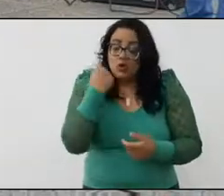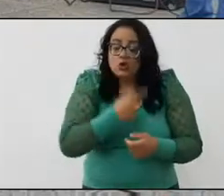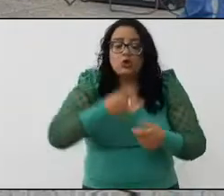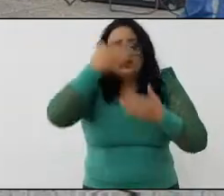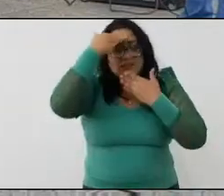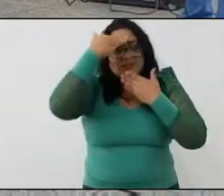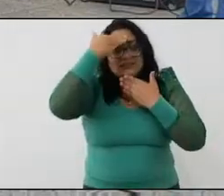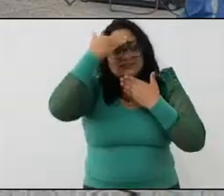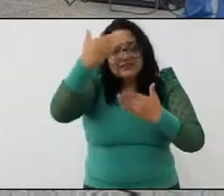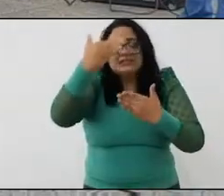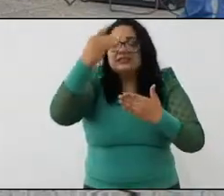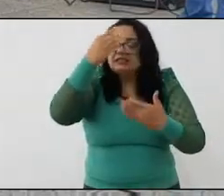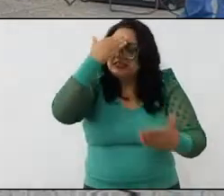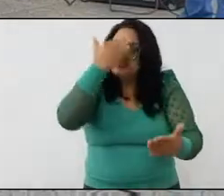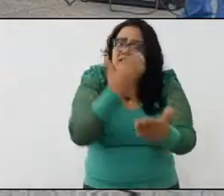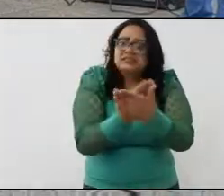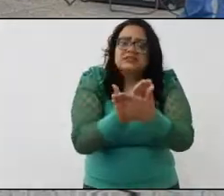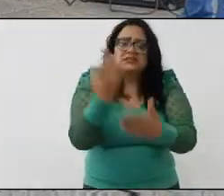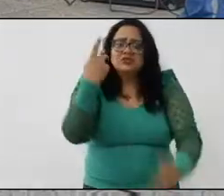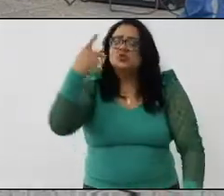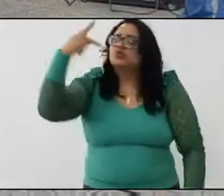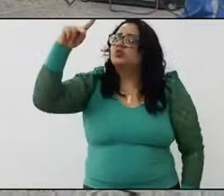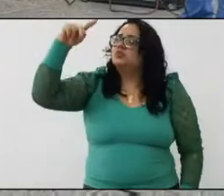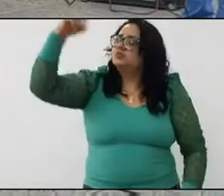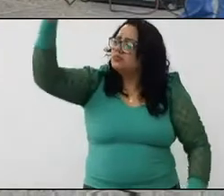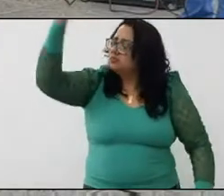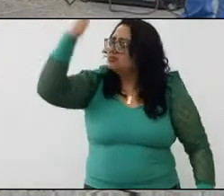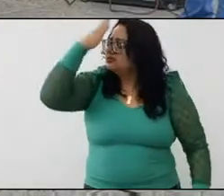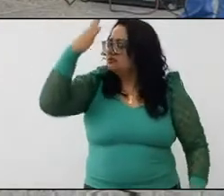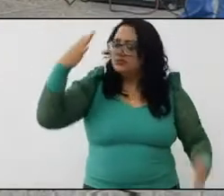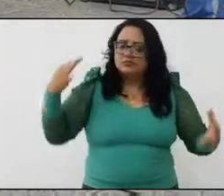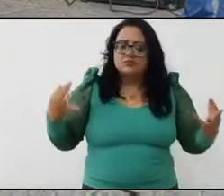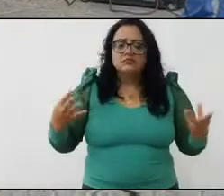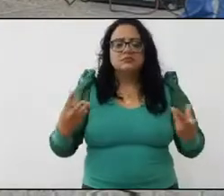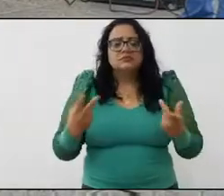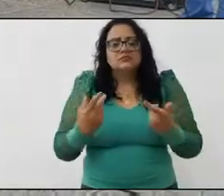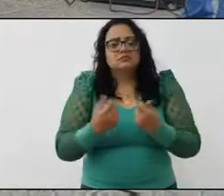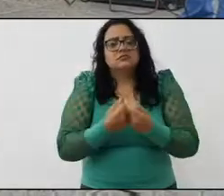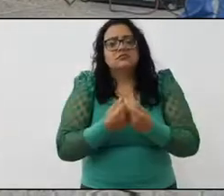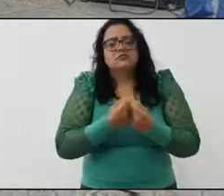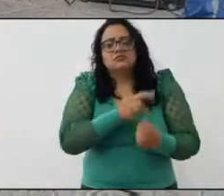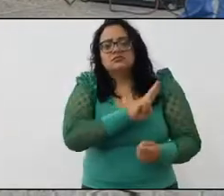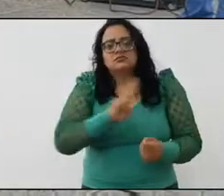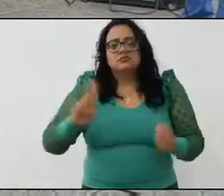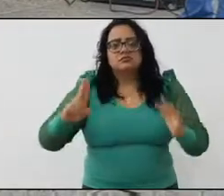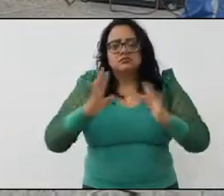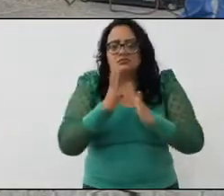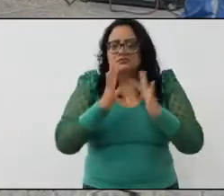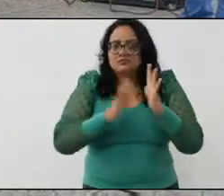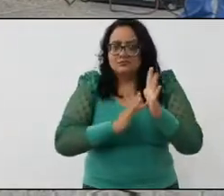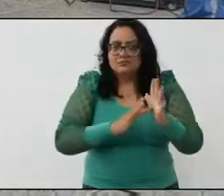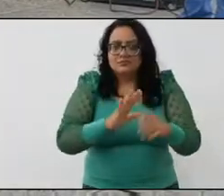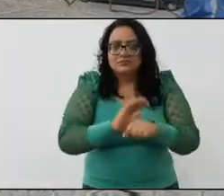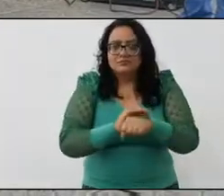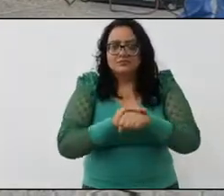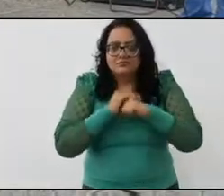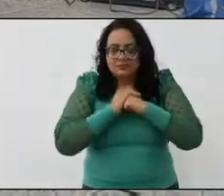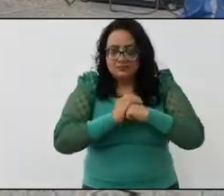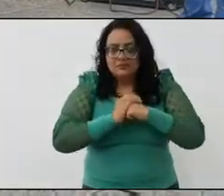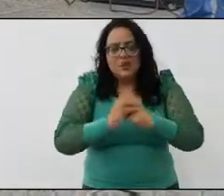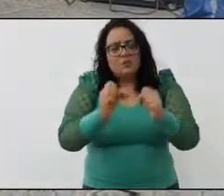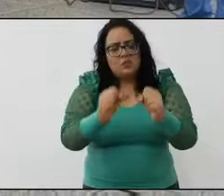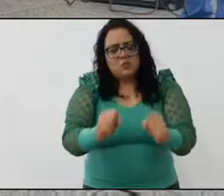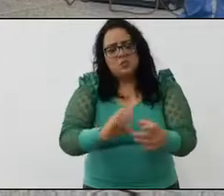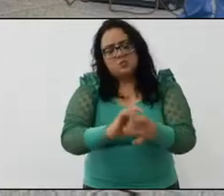presença maravilhosa, nós Te agradecemos em nome de Jesus. Amém. Podeis assentar,